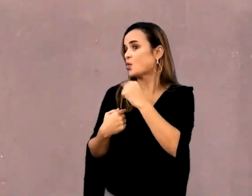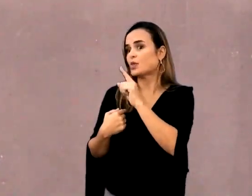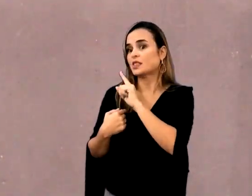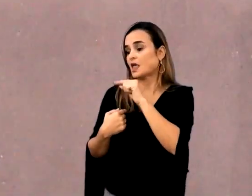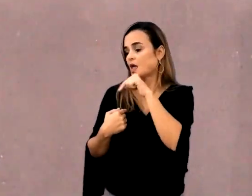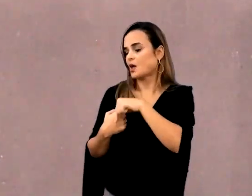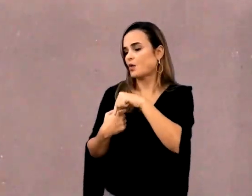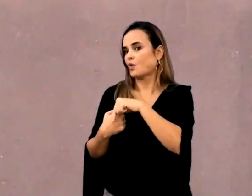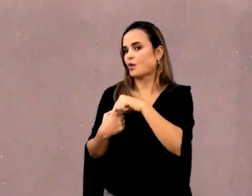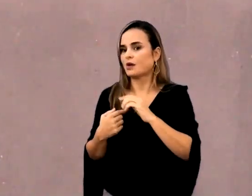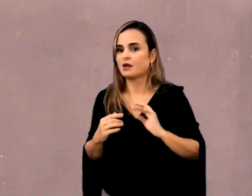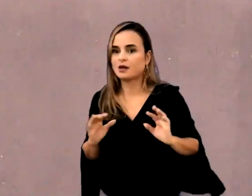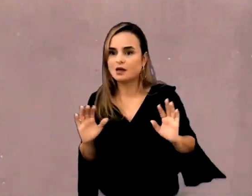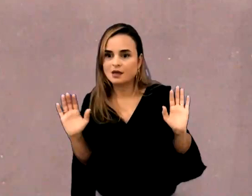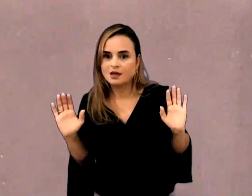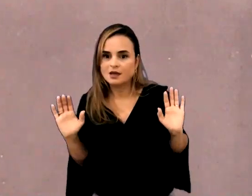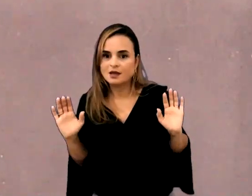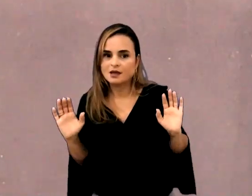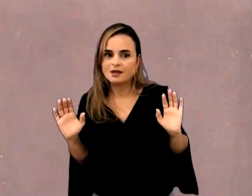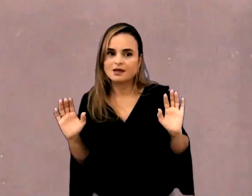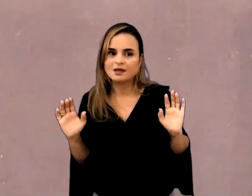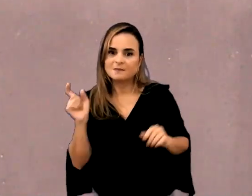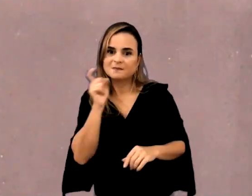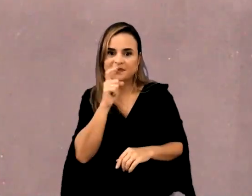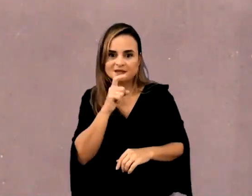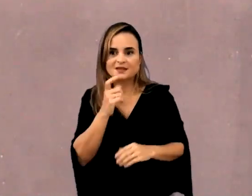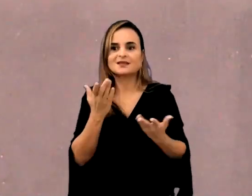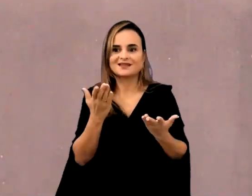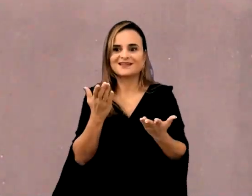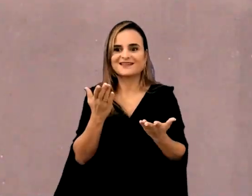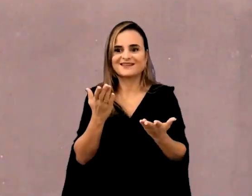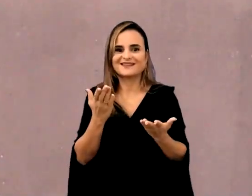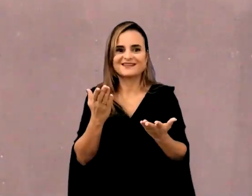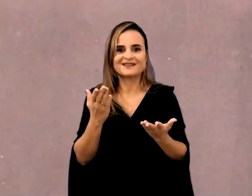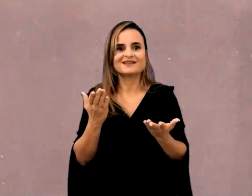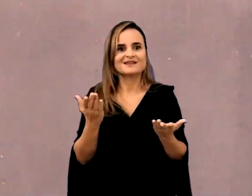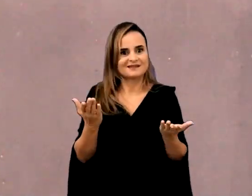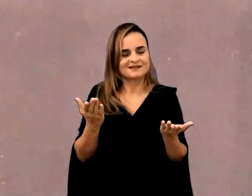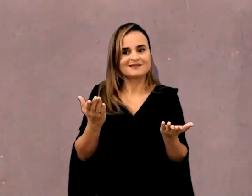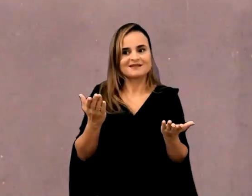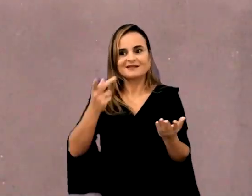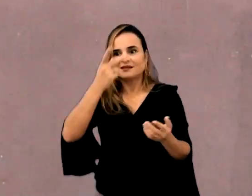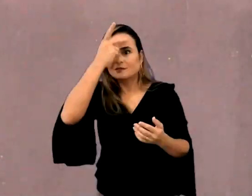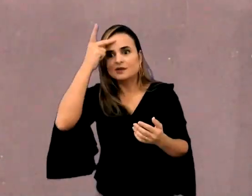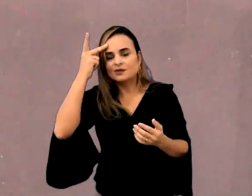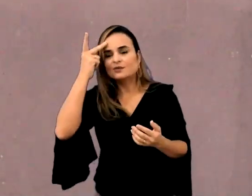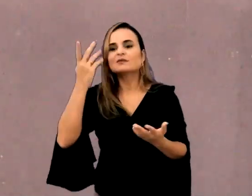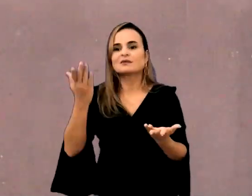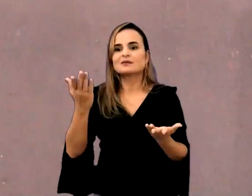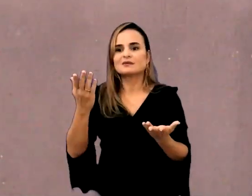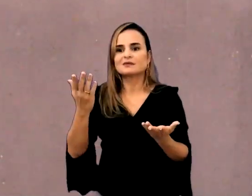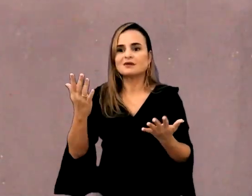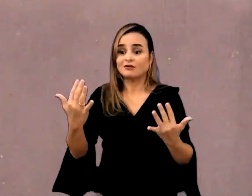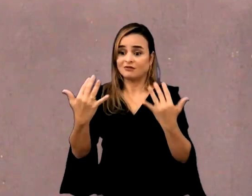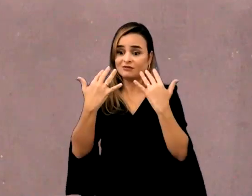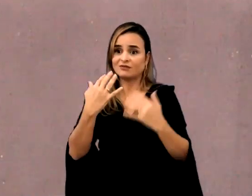supérfluas. Pequenas coisas. E isso, as pessoas estão observando a nossa